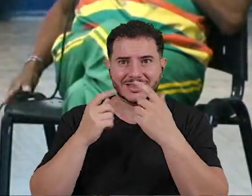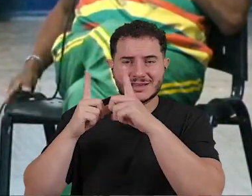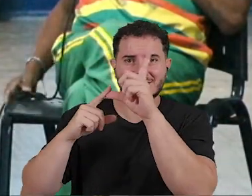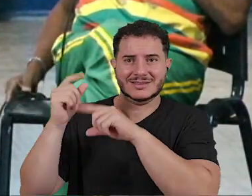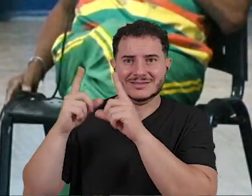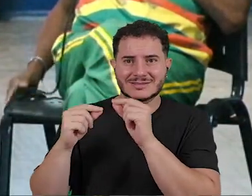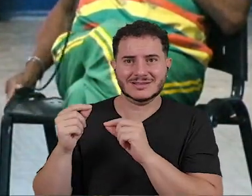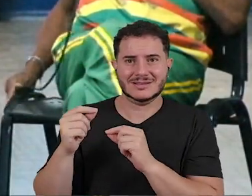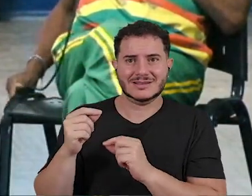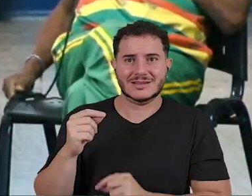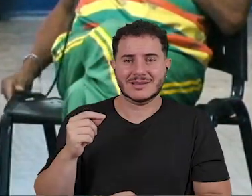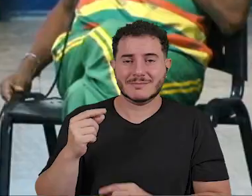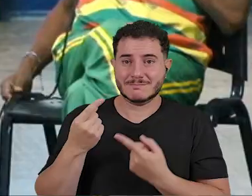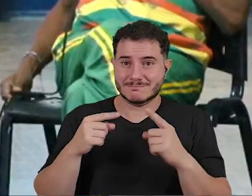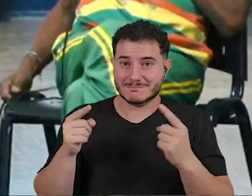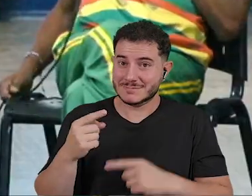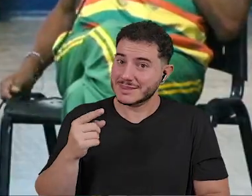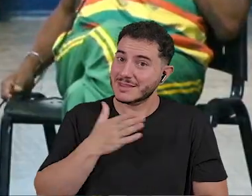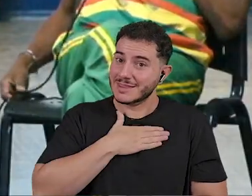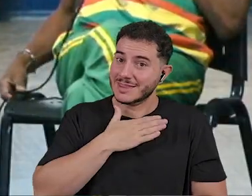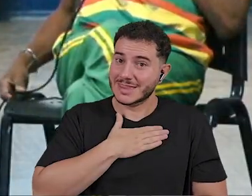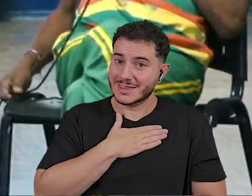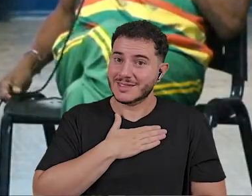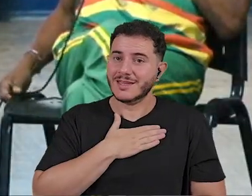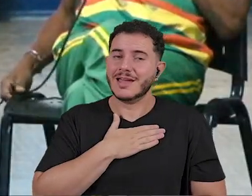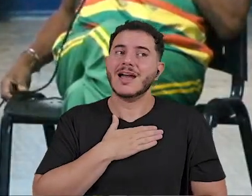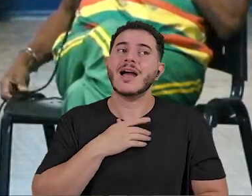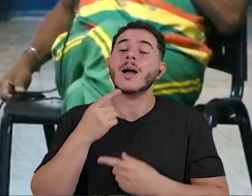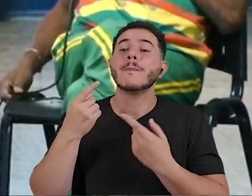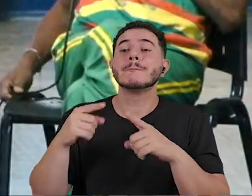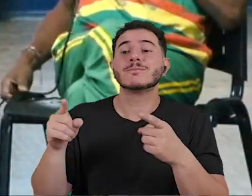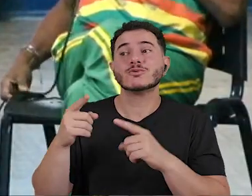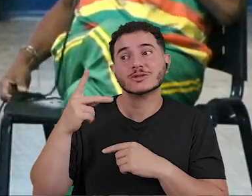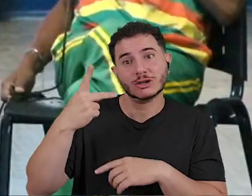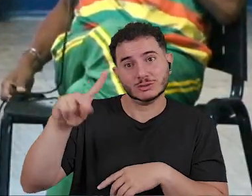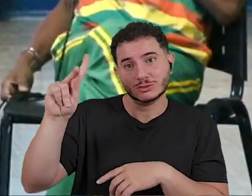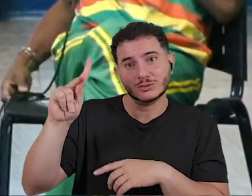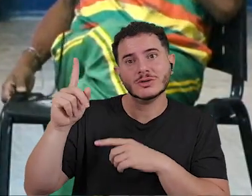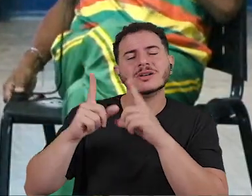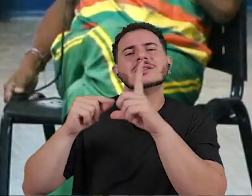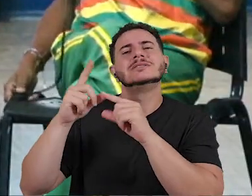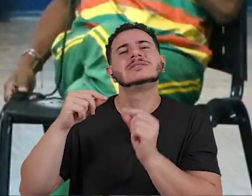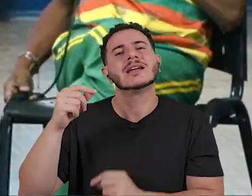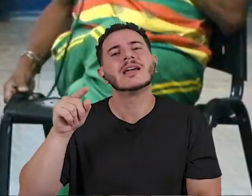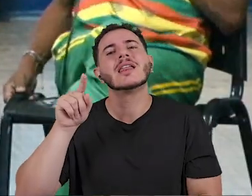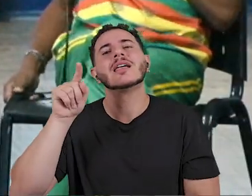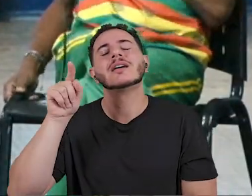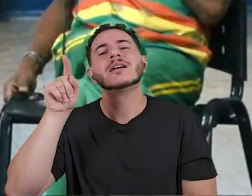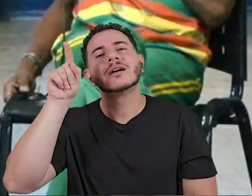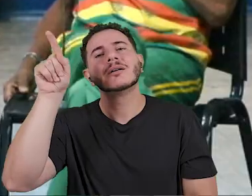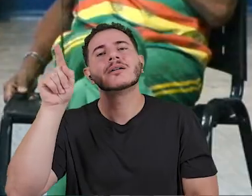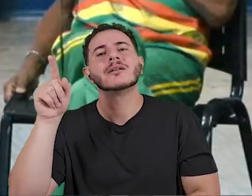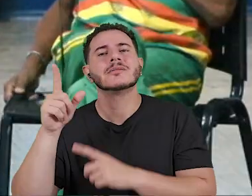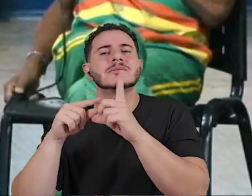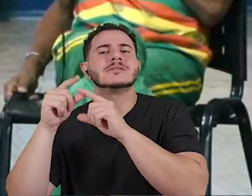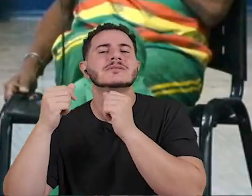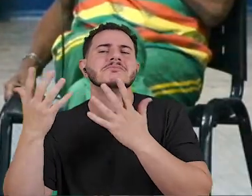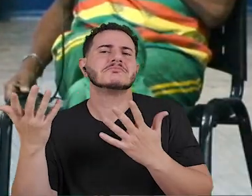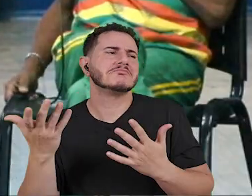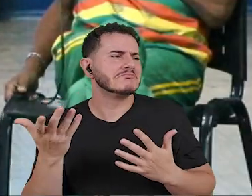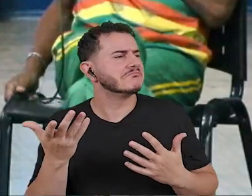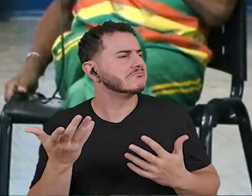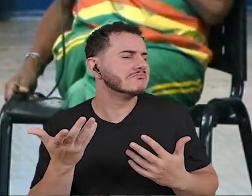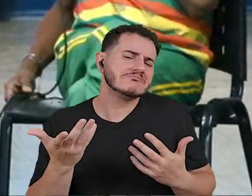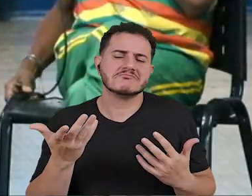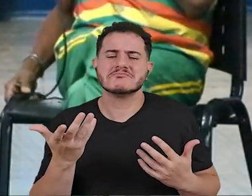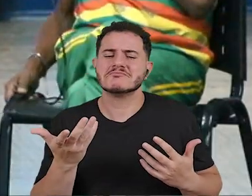Estrela, das antigas. Canta, isso nunca teve mistério comigo, nunca teve isso. Qual é? E o pessoal